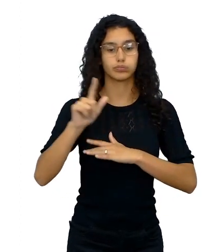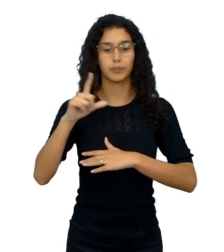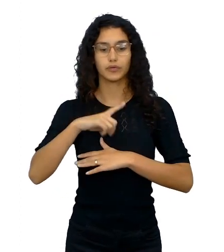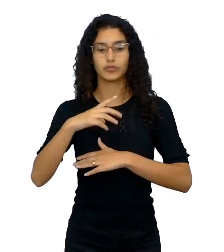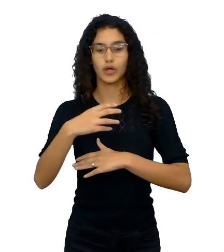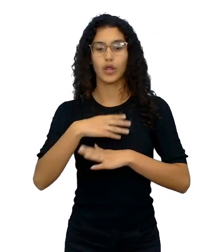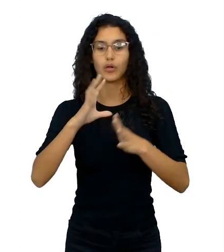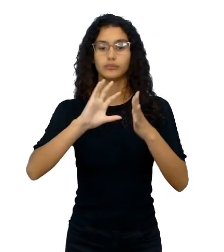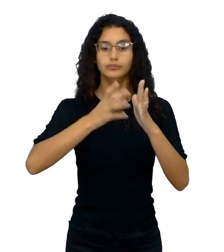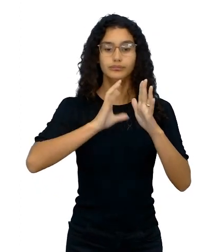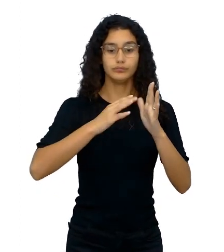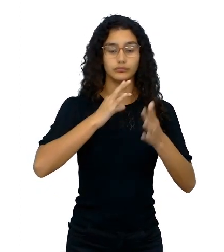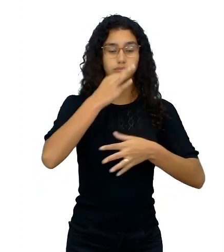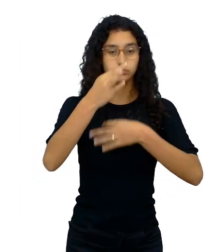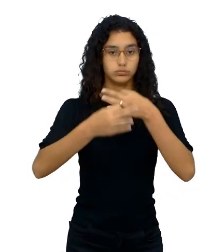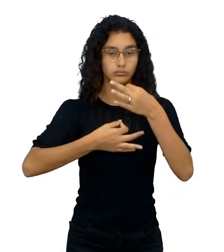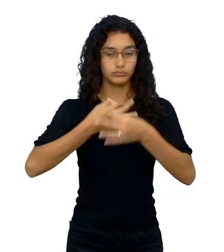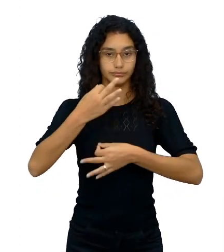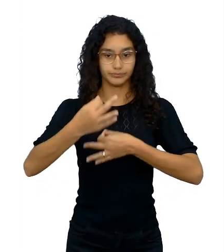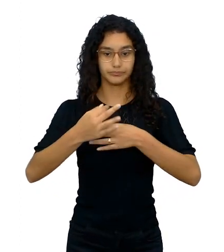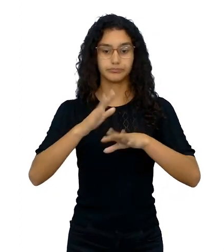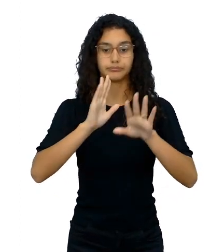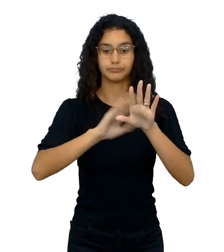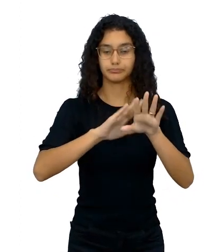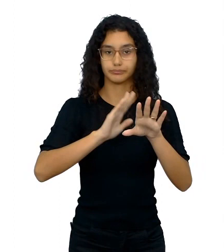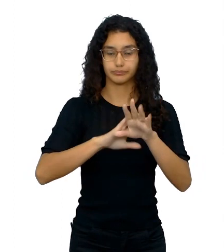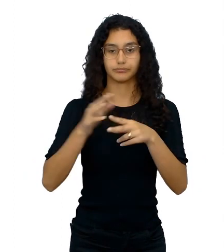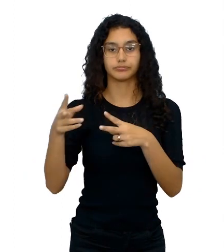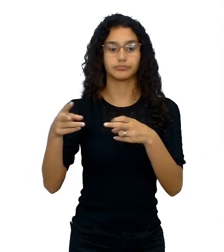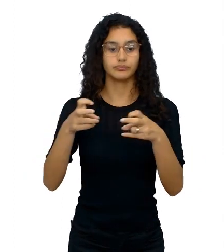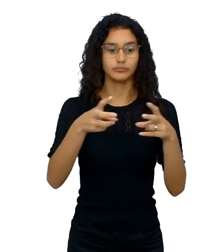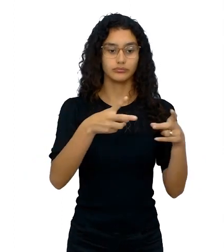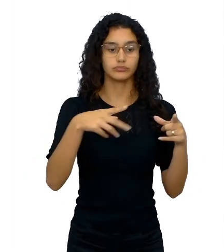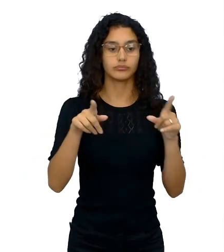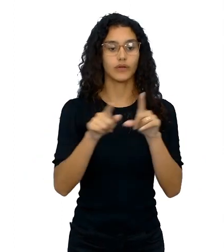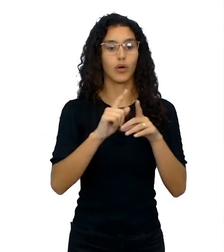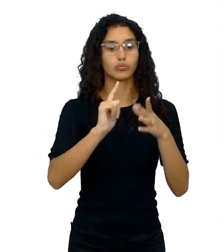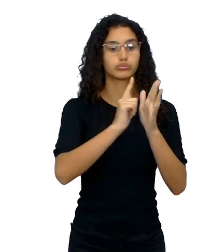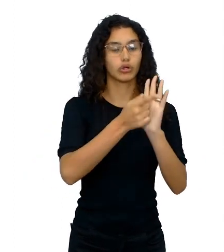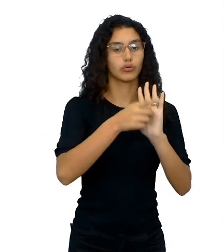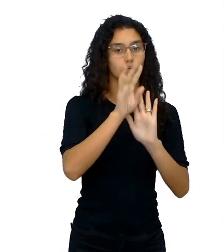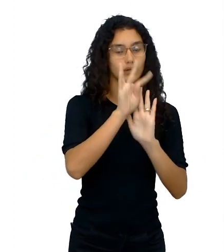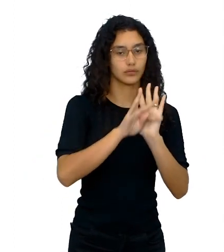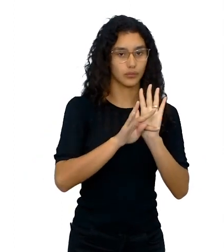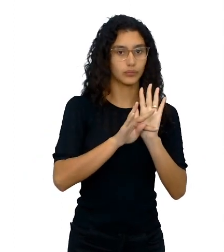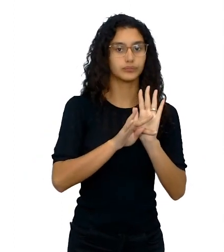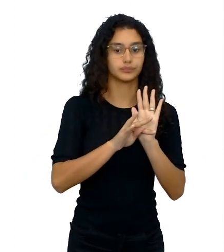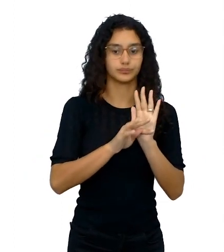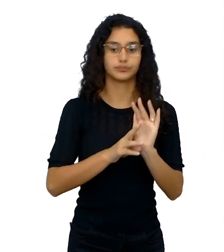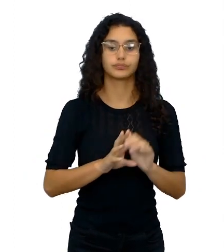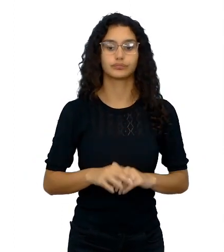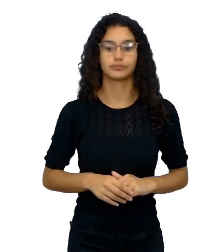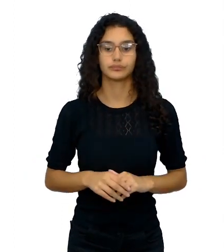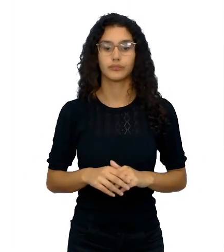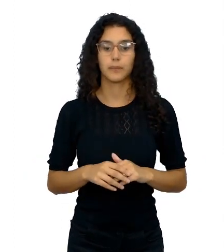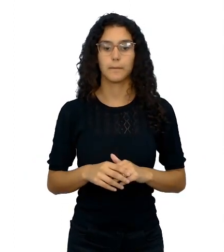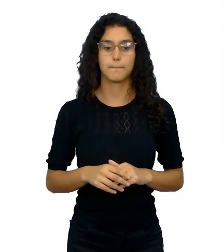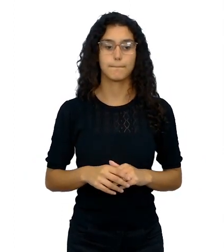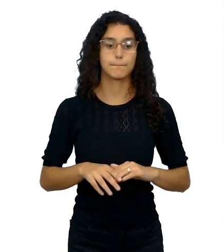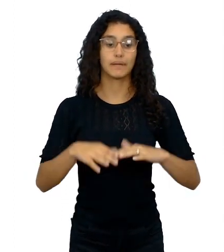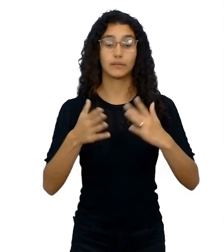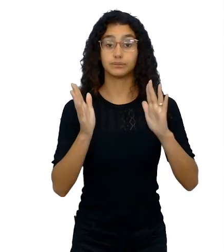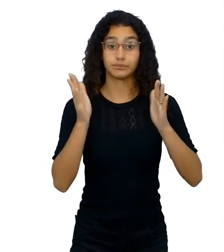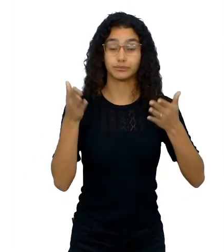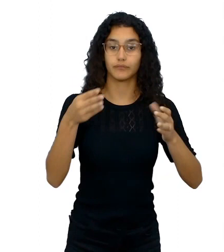meio de ferramenta da crítica construída para analisar esses gêneros textuais. Vamos